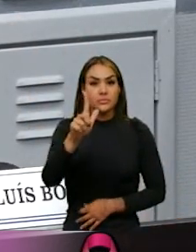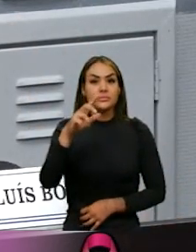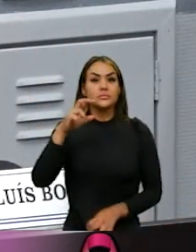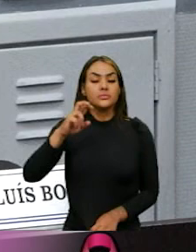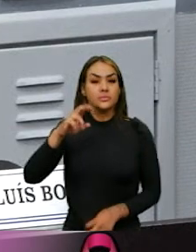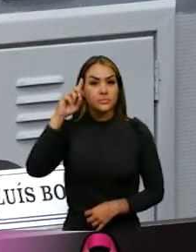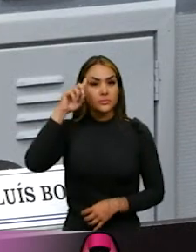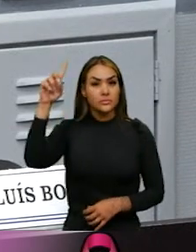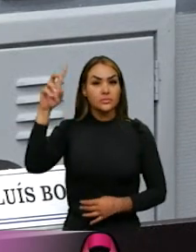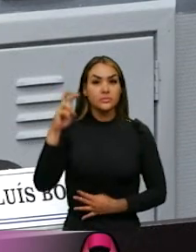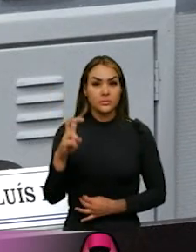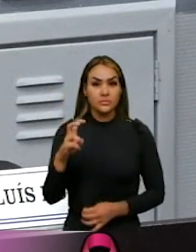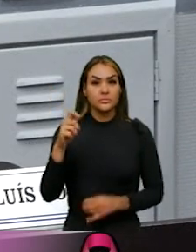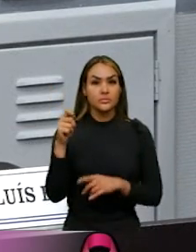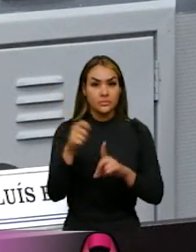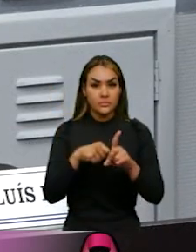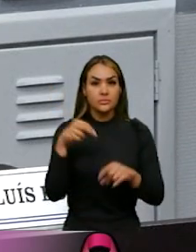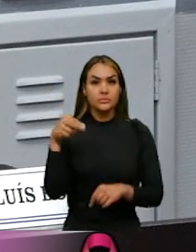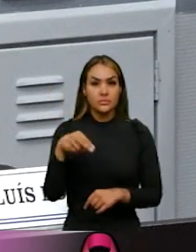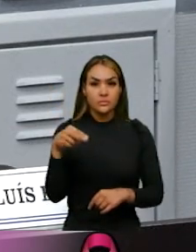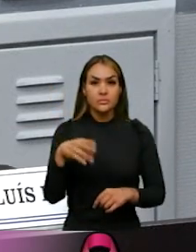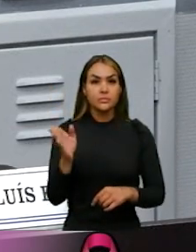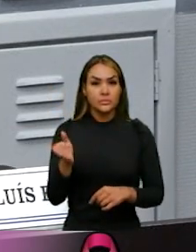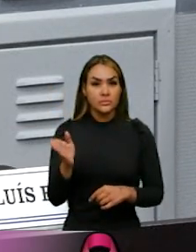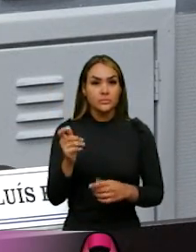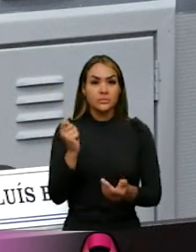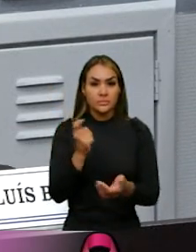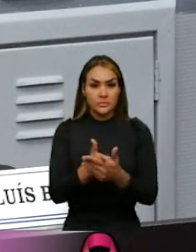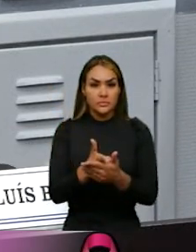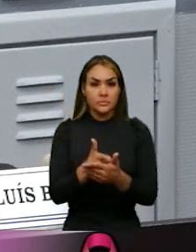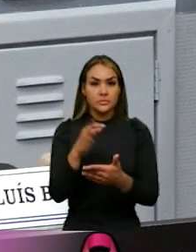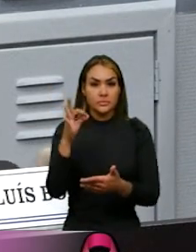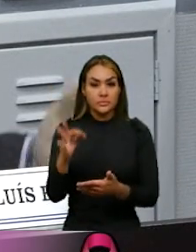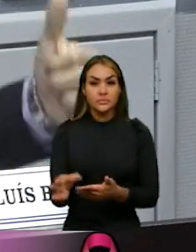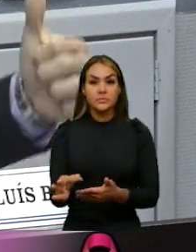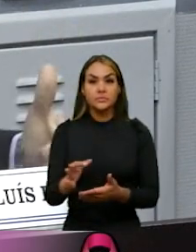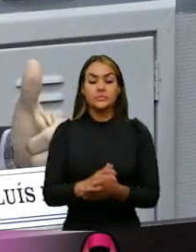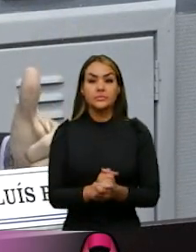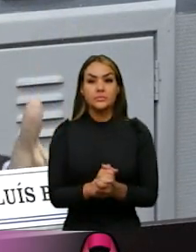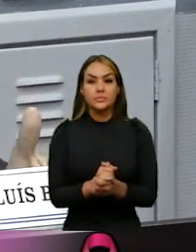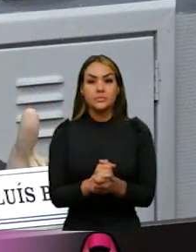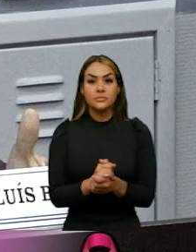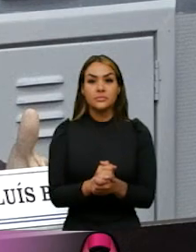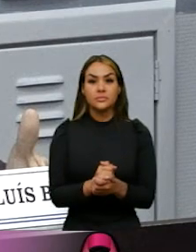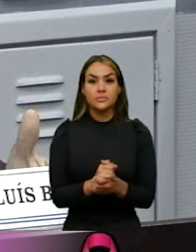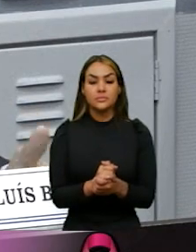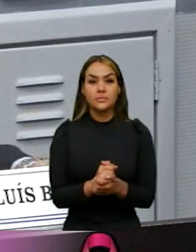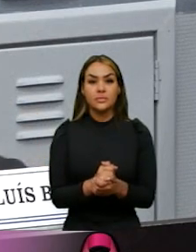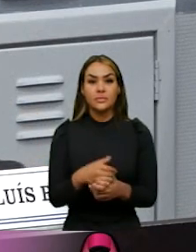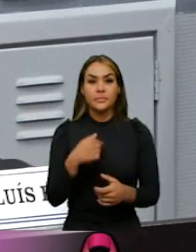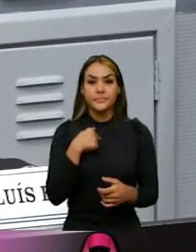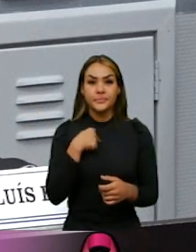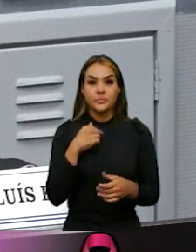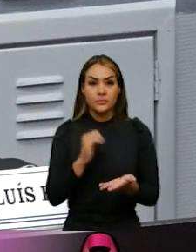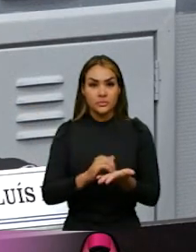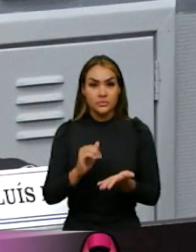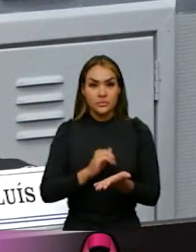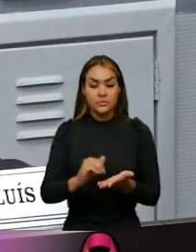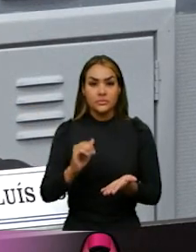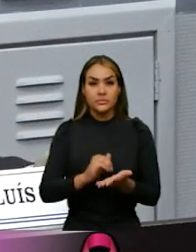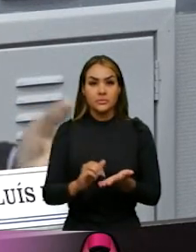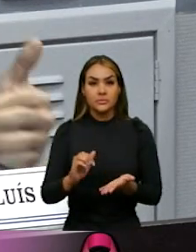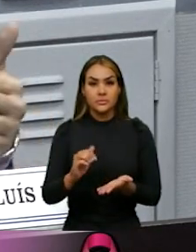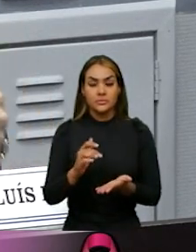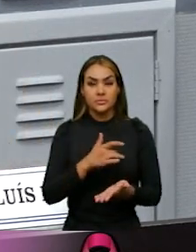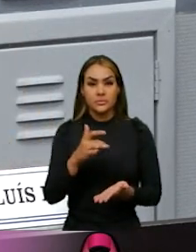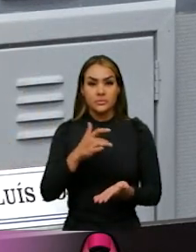dia útil de novembro, né, estariam, então, sendo feitos repasses aí. Eu estive na Secretaria Estadual de Saúde, o vereador Dunga,